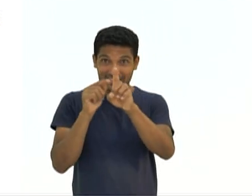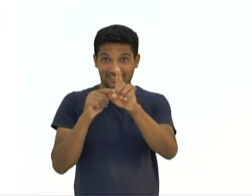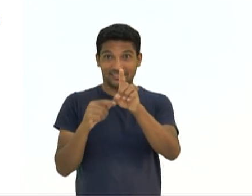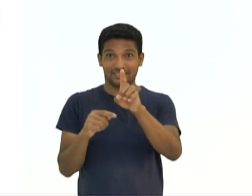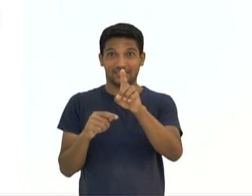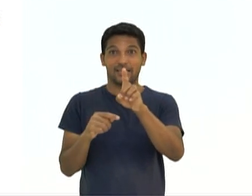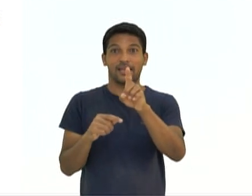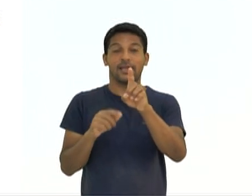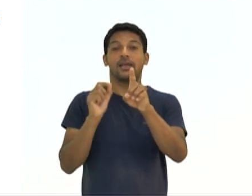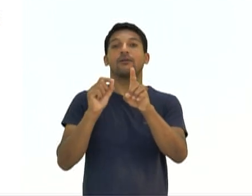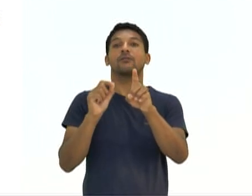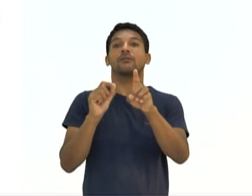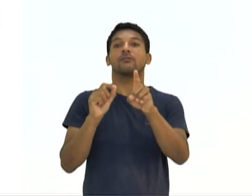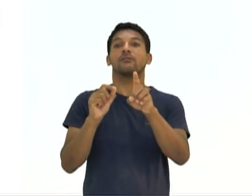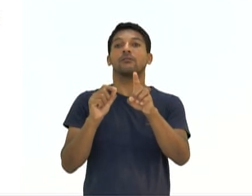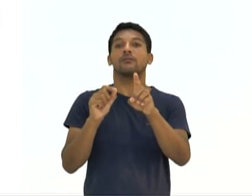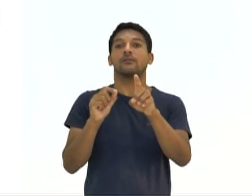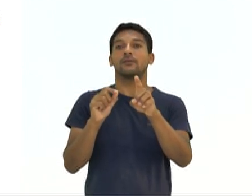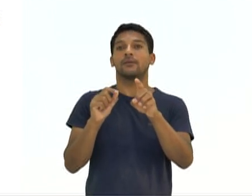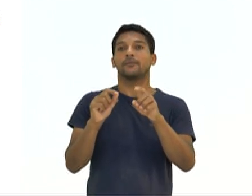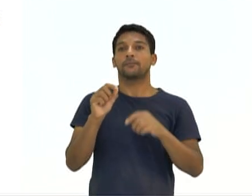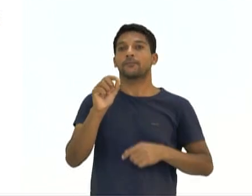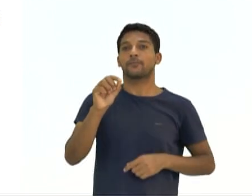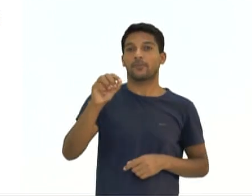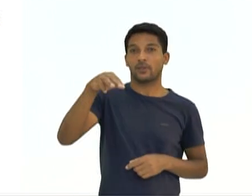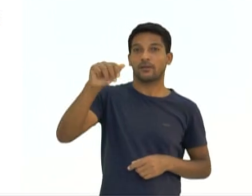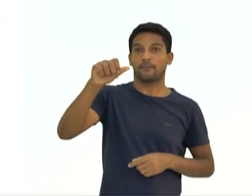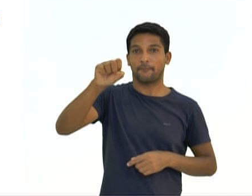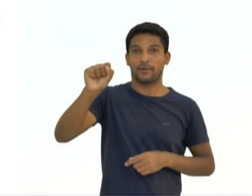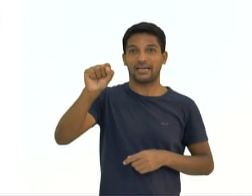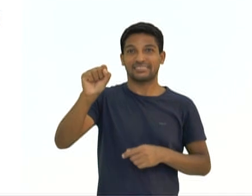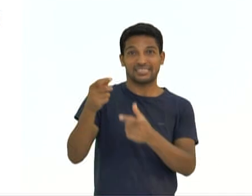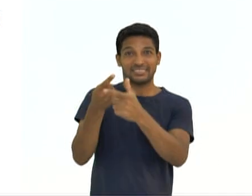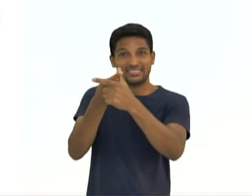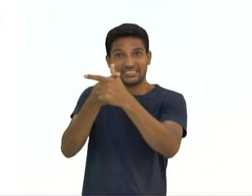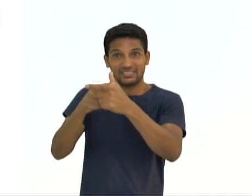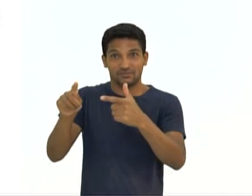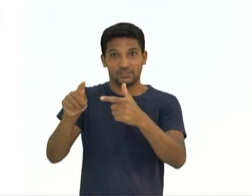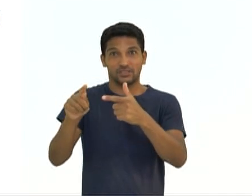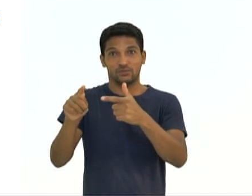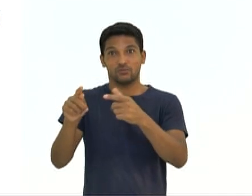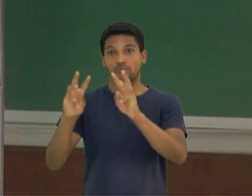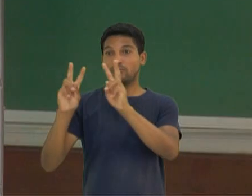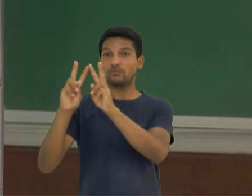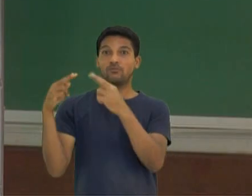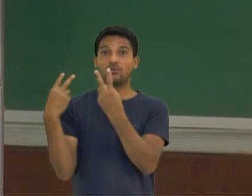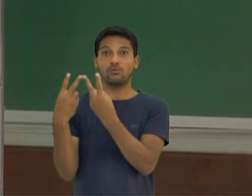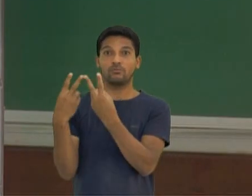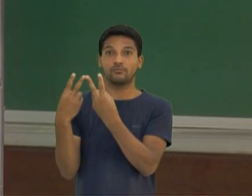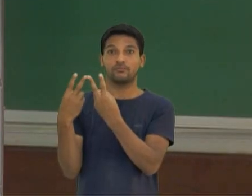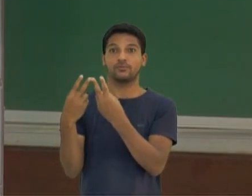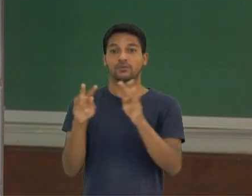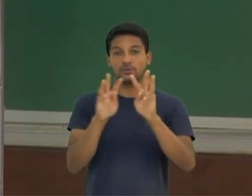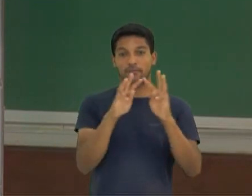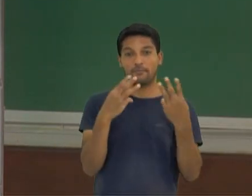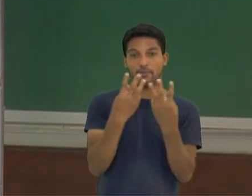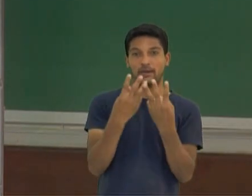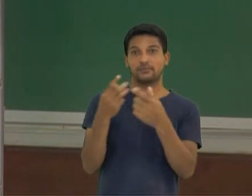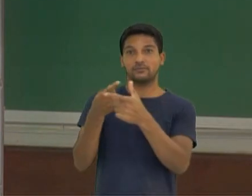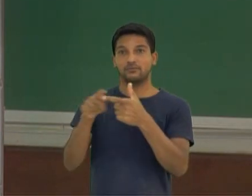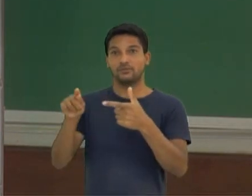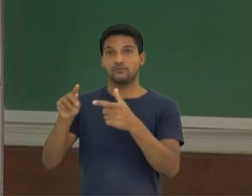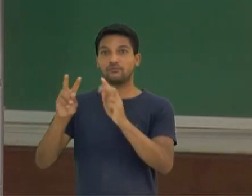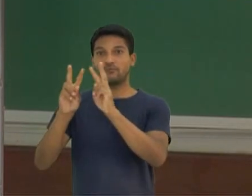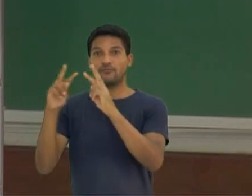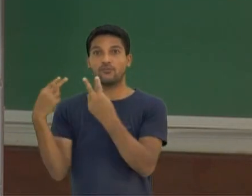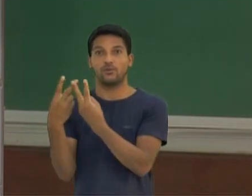massa dividido pelo volume. Então, se a gente for pegar lá a massa do ferro, que é 7,8, divide